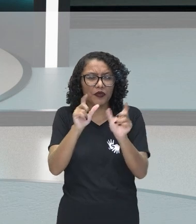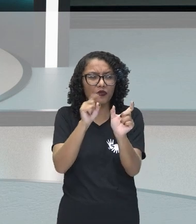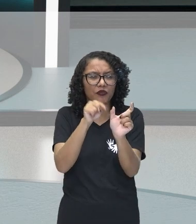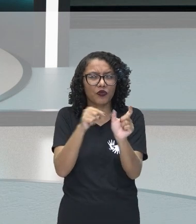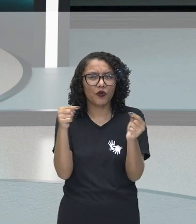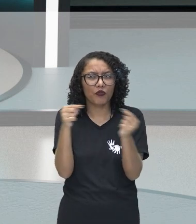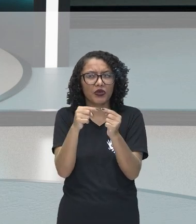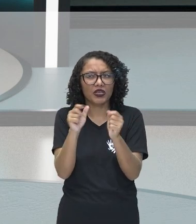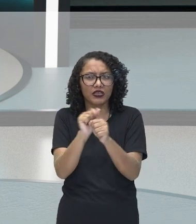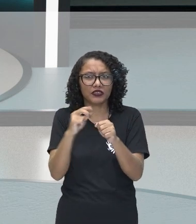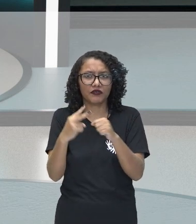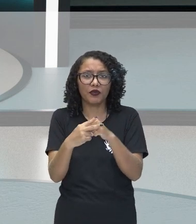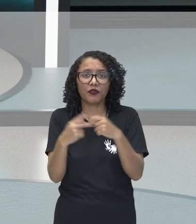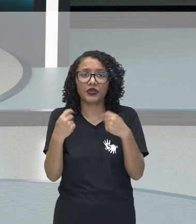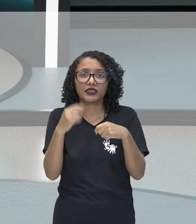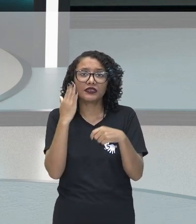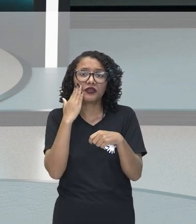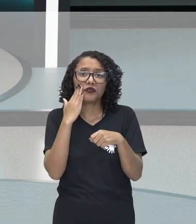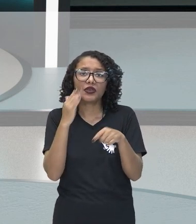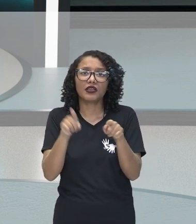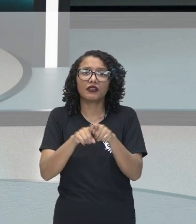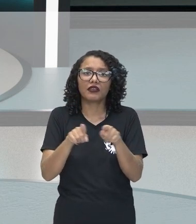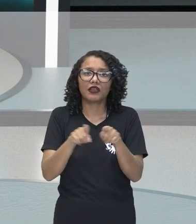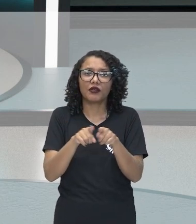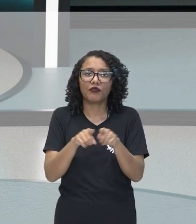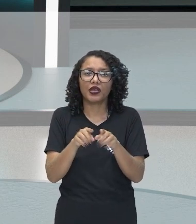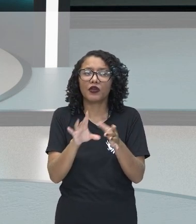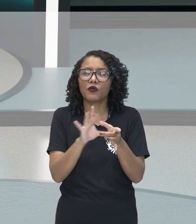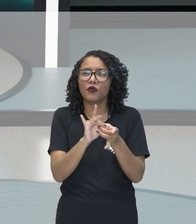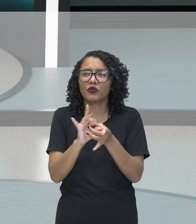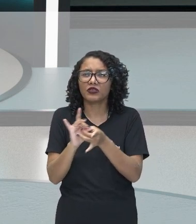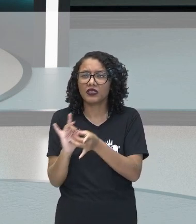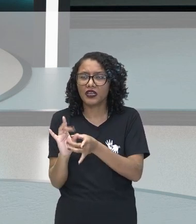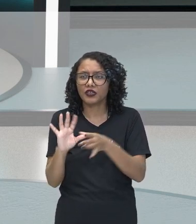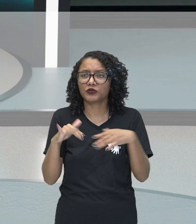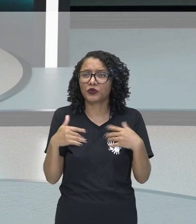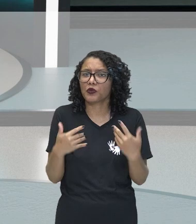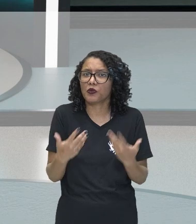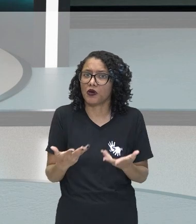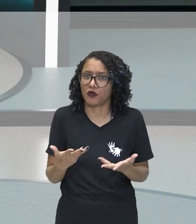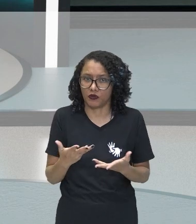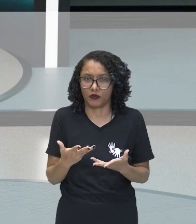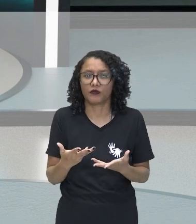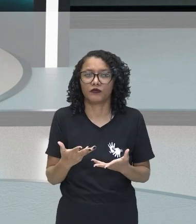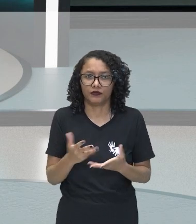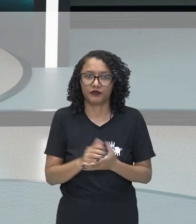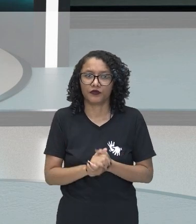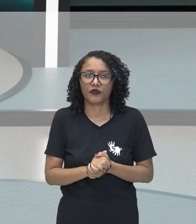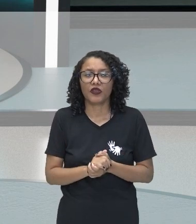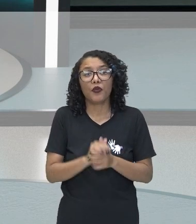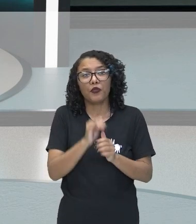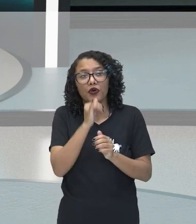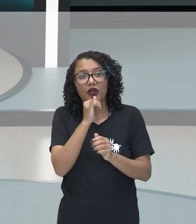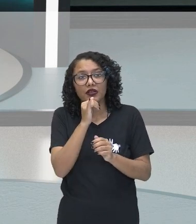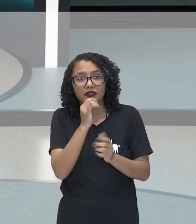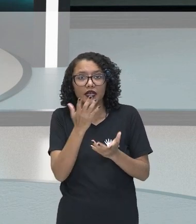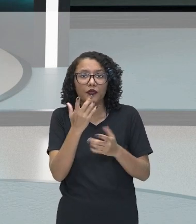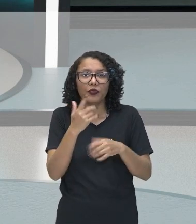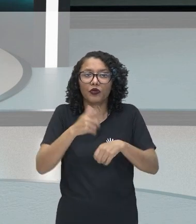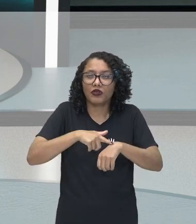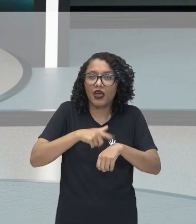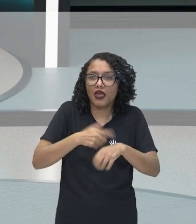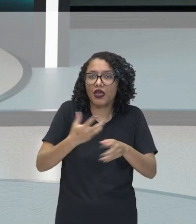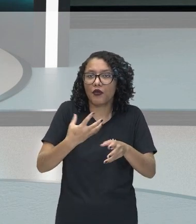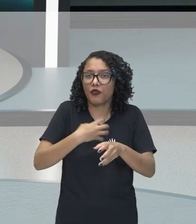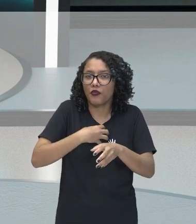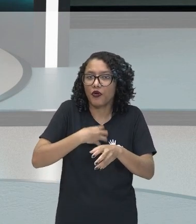tomar é descobrir a qual circunstância ele pertence. E essas circunstâncias podem ser tempo,